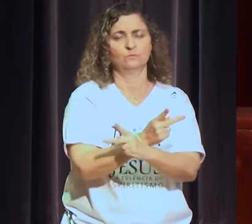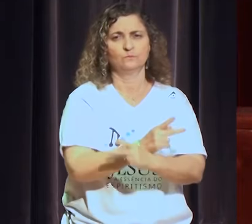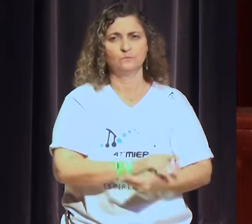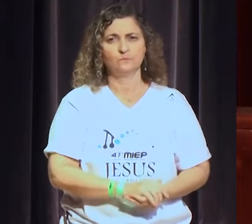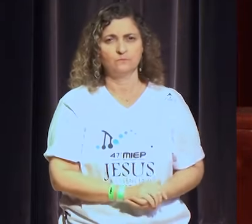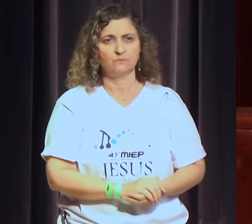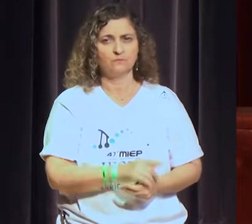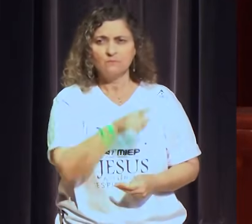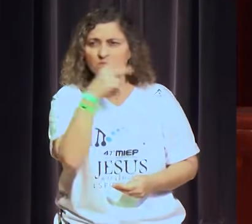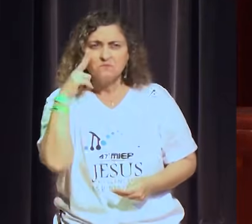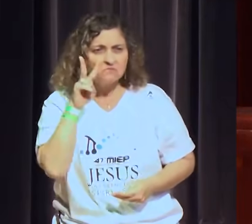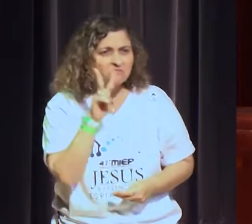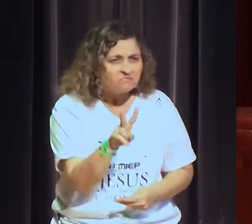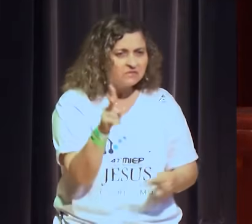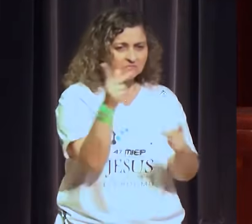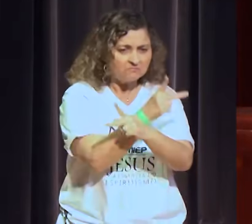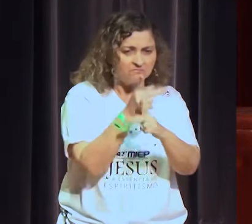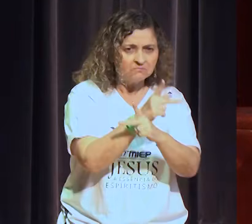Você não vê o vento.